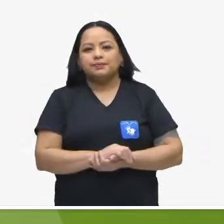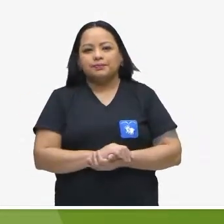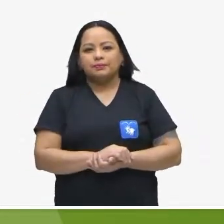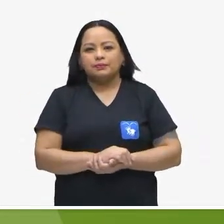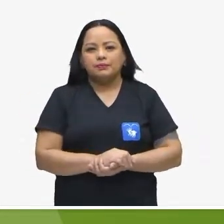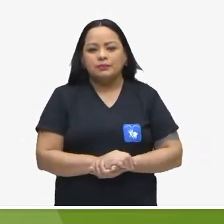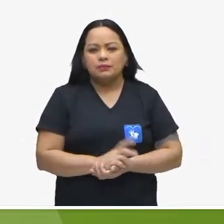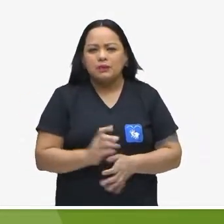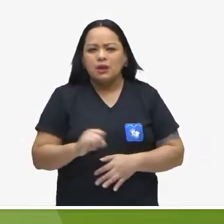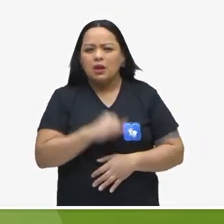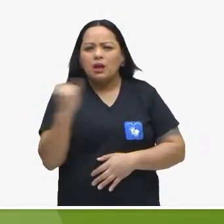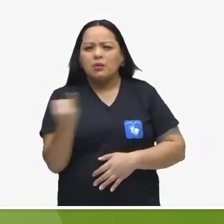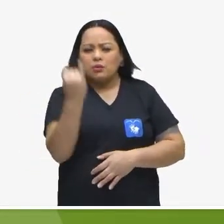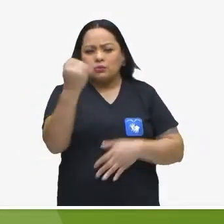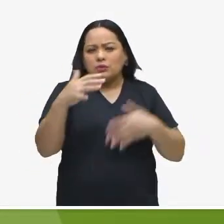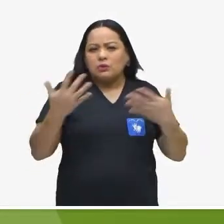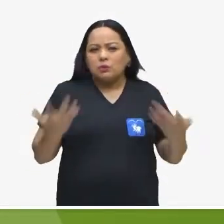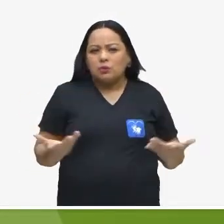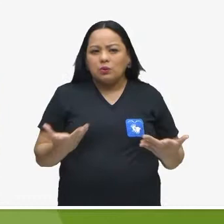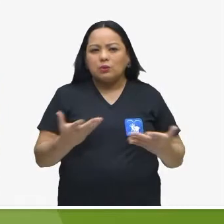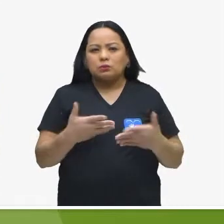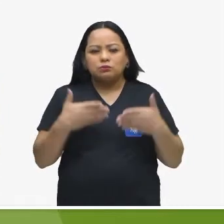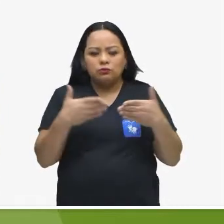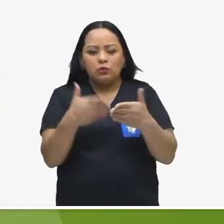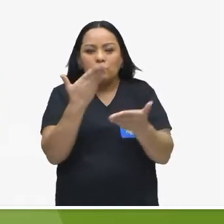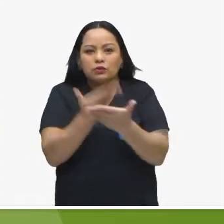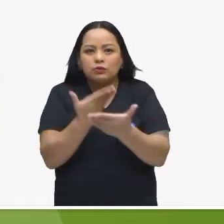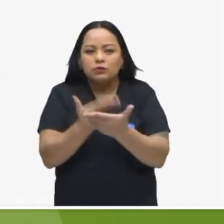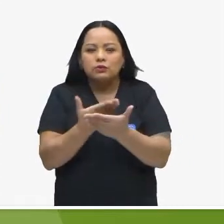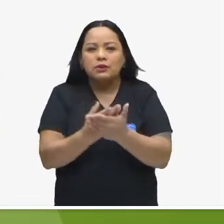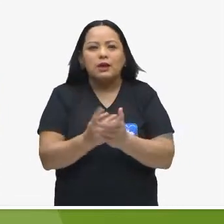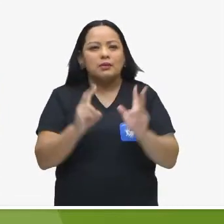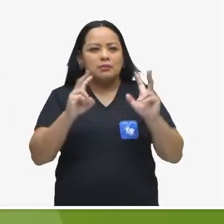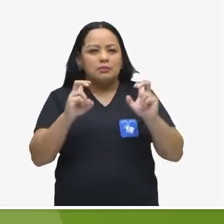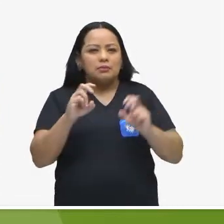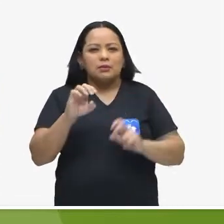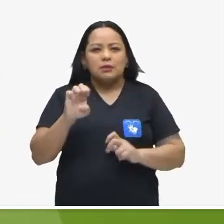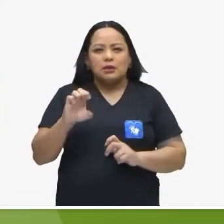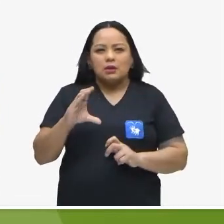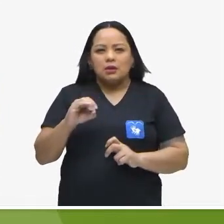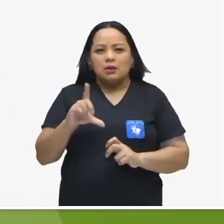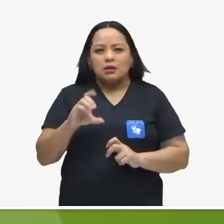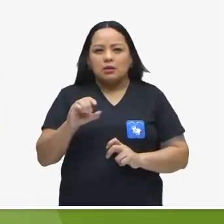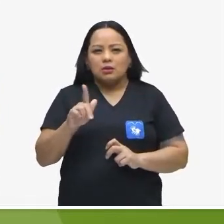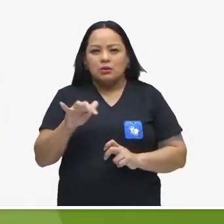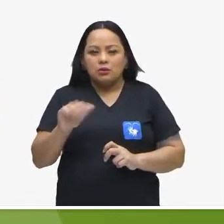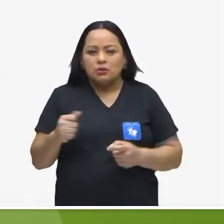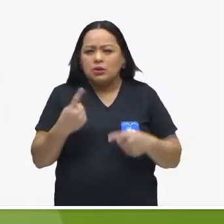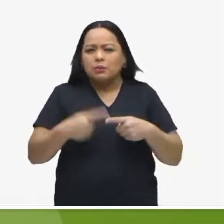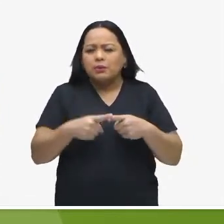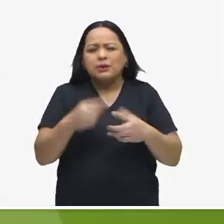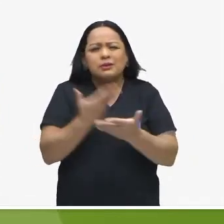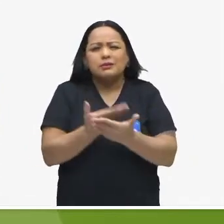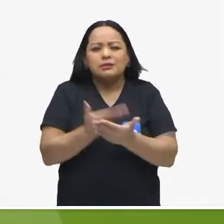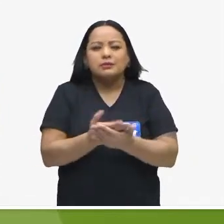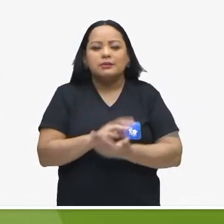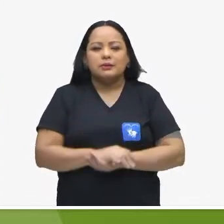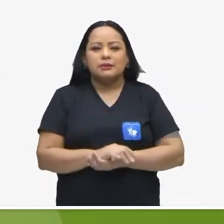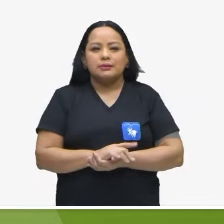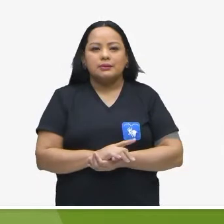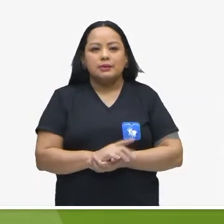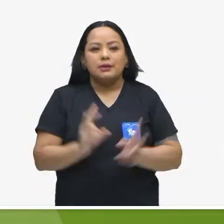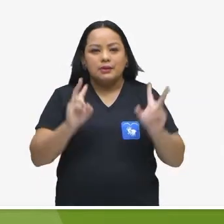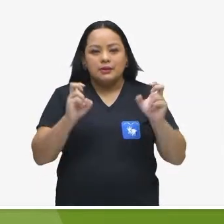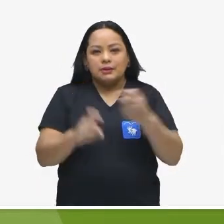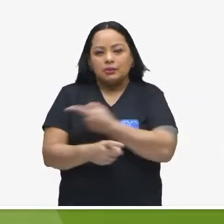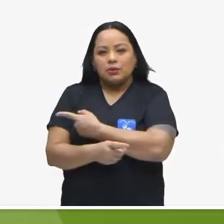a importância de se estudar ecologia? Para que serve esse tipo de estudo? A ecologia,